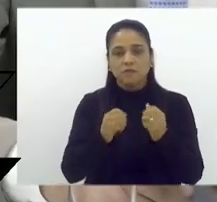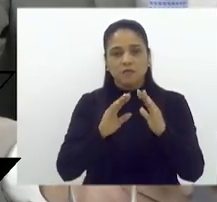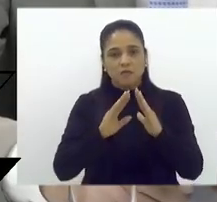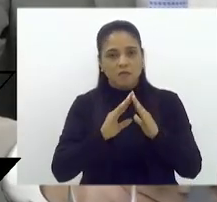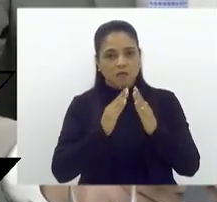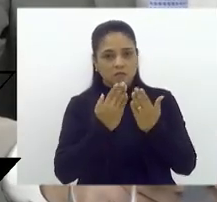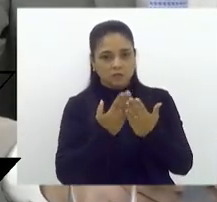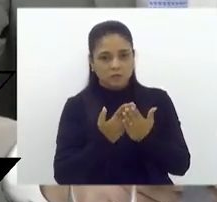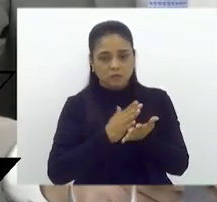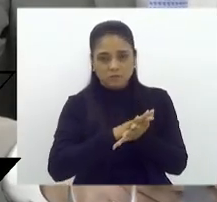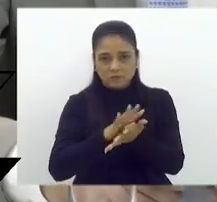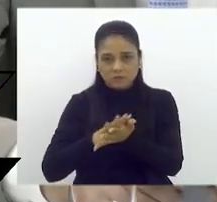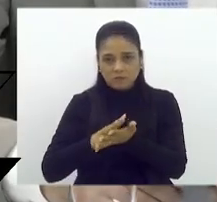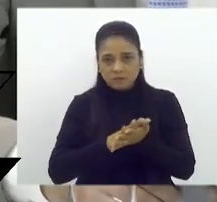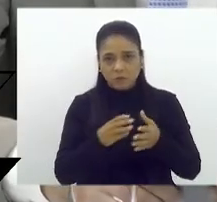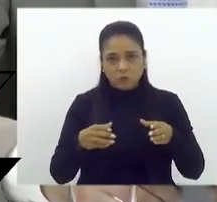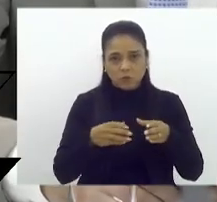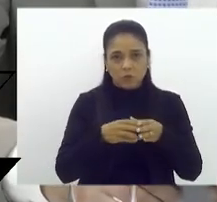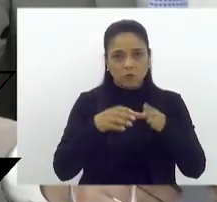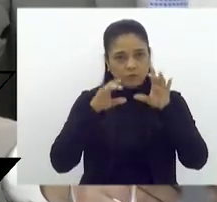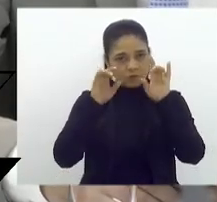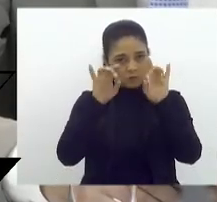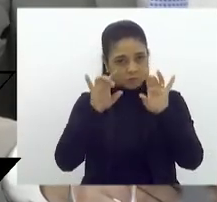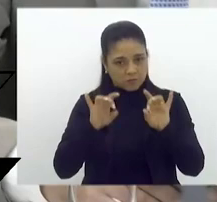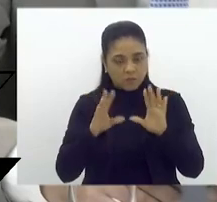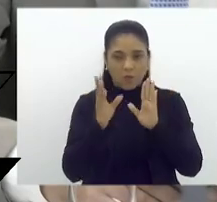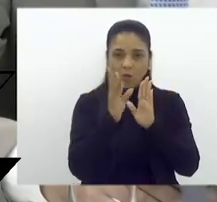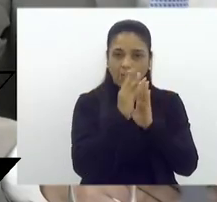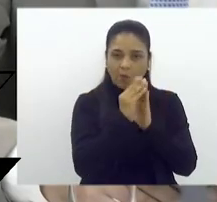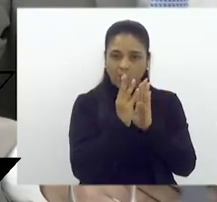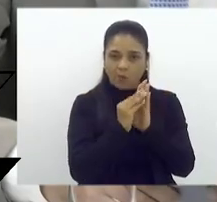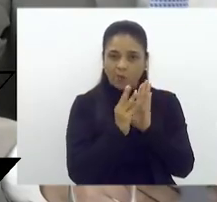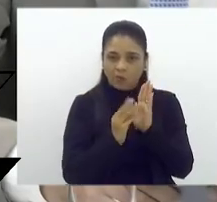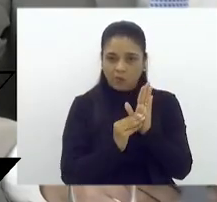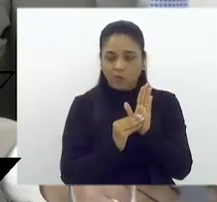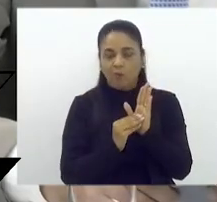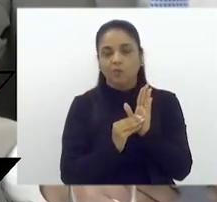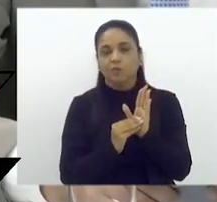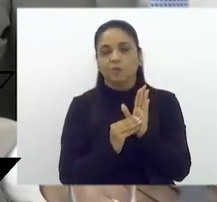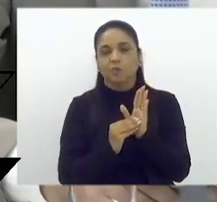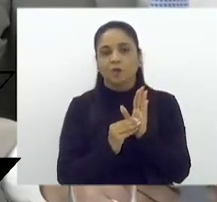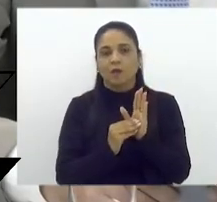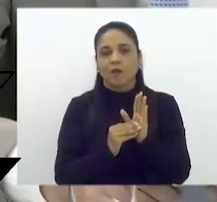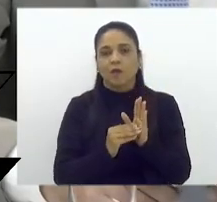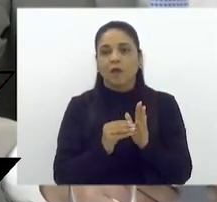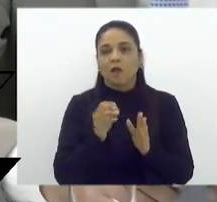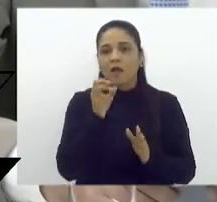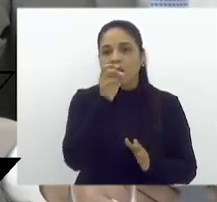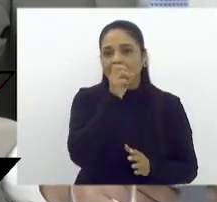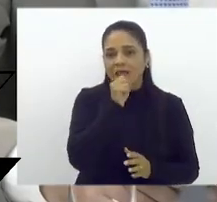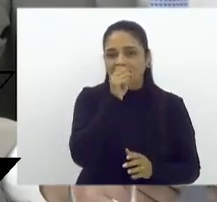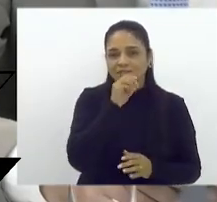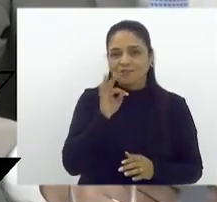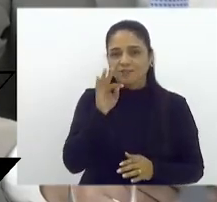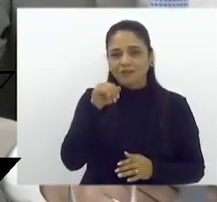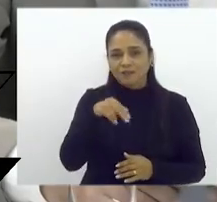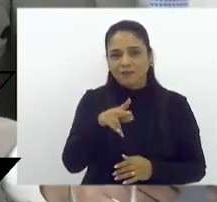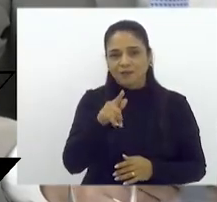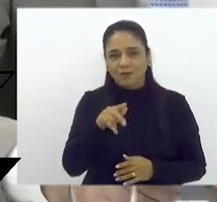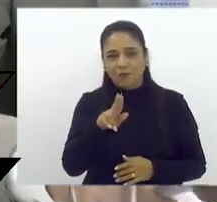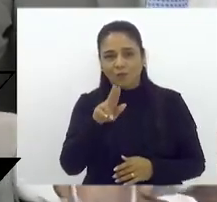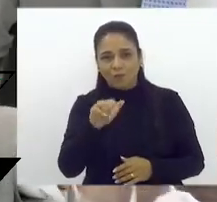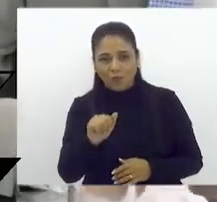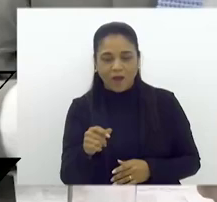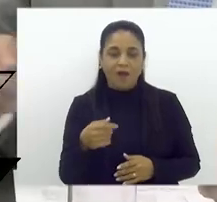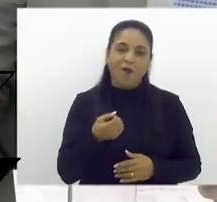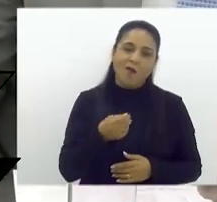de samba do grupo especial possa ter no seu conteúdo a Laranja de Tanguá, de Itaboraí, como